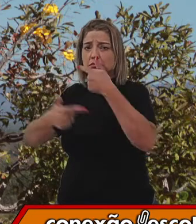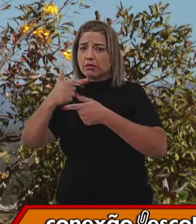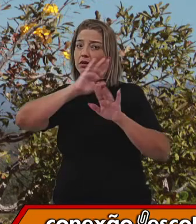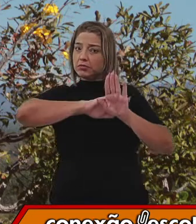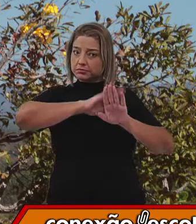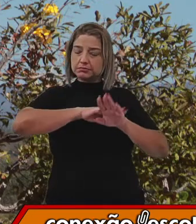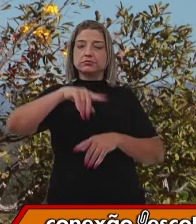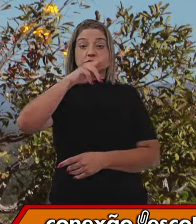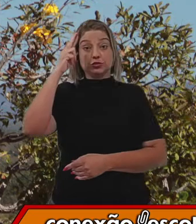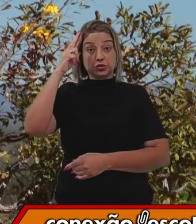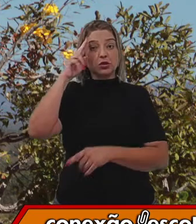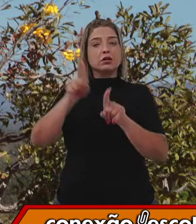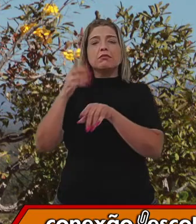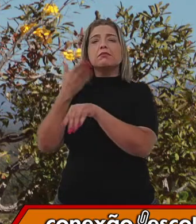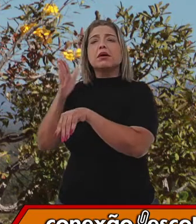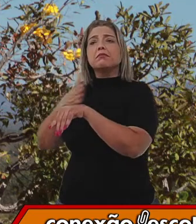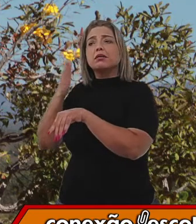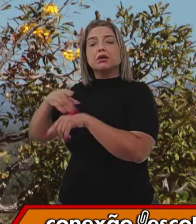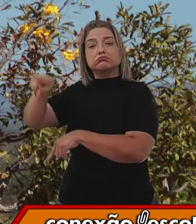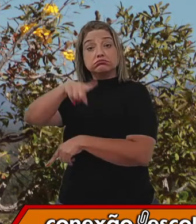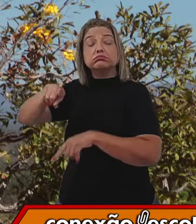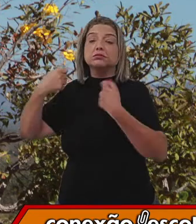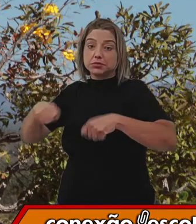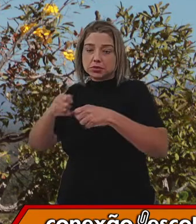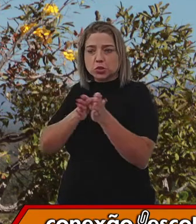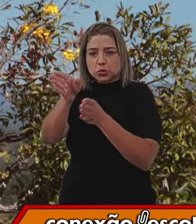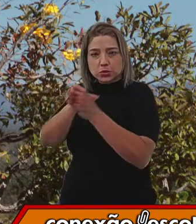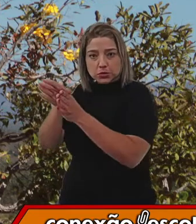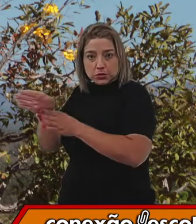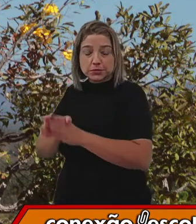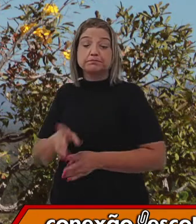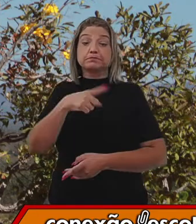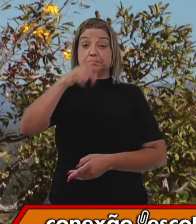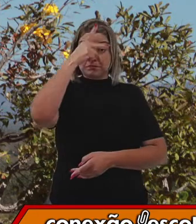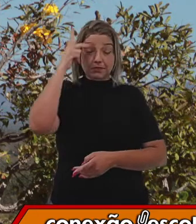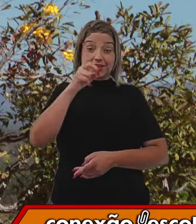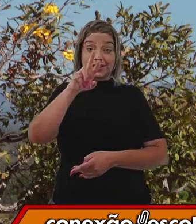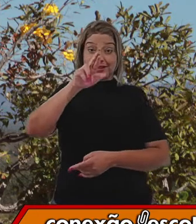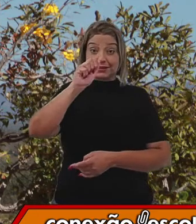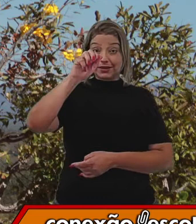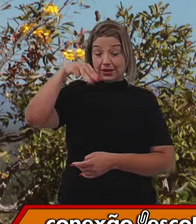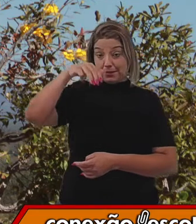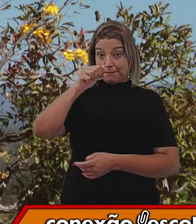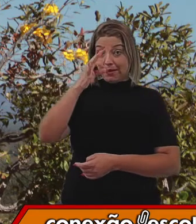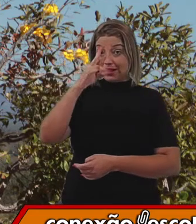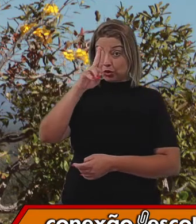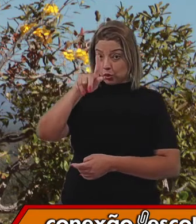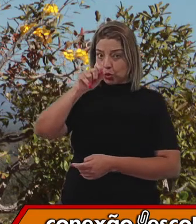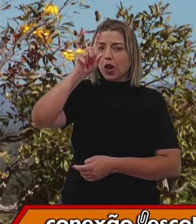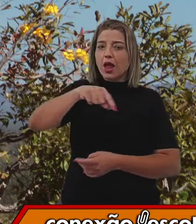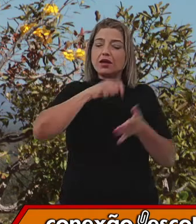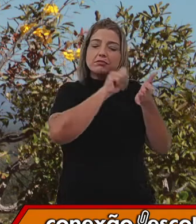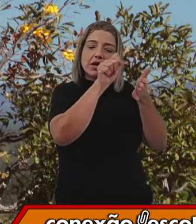também comanda os ensaios. Um dramaturgo escreve o roteiro ou o texto da peça, que contém a história e